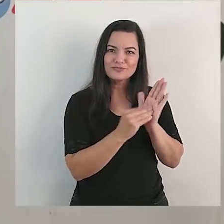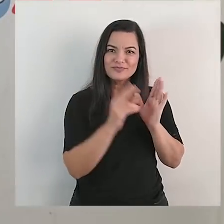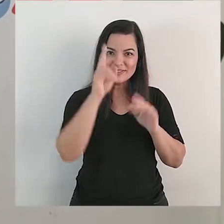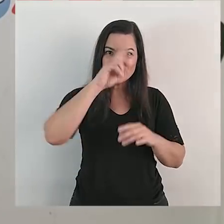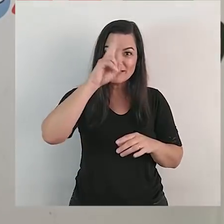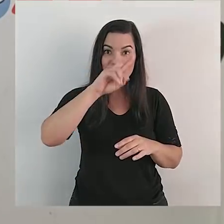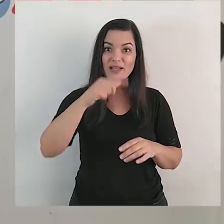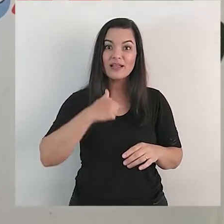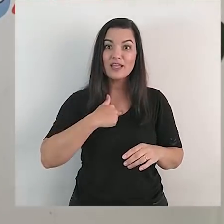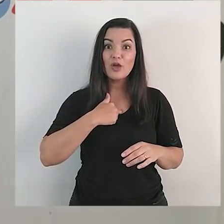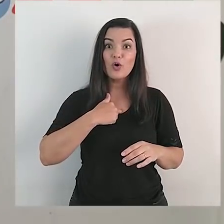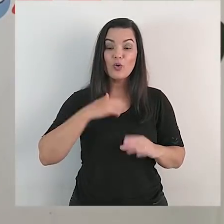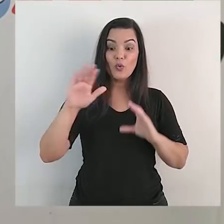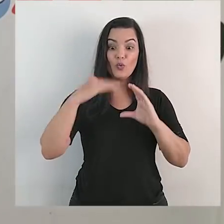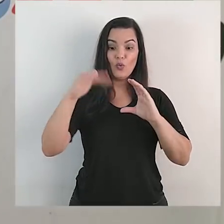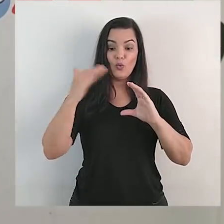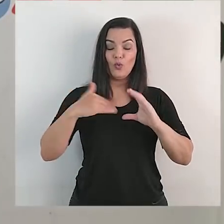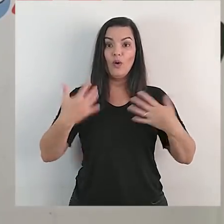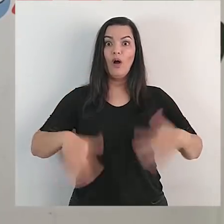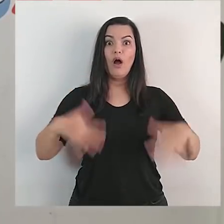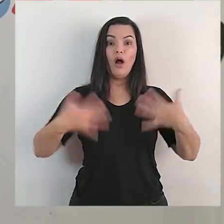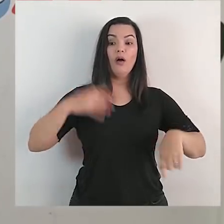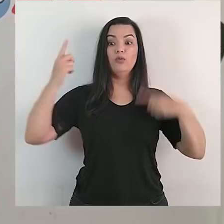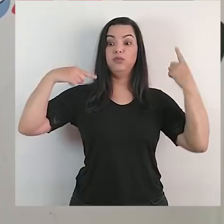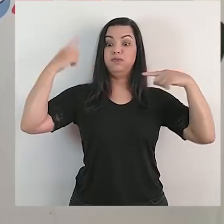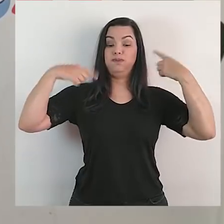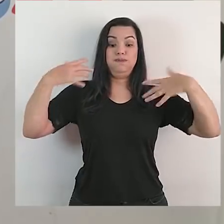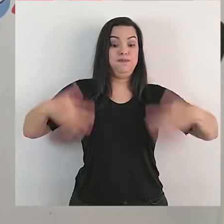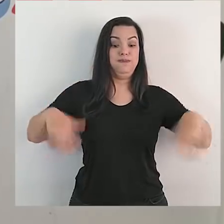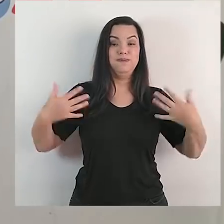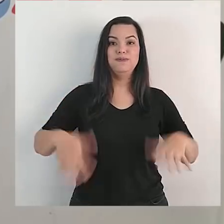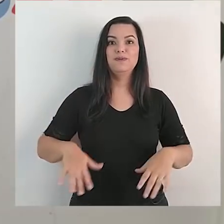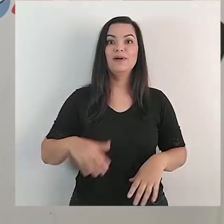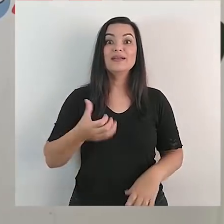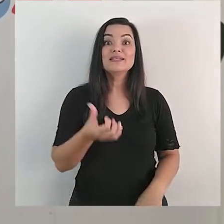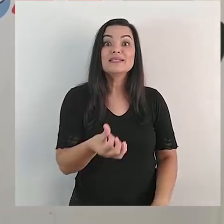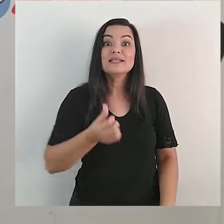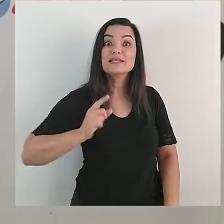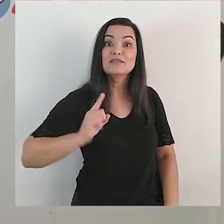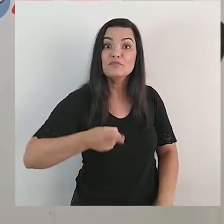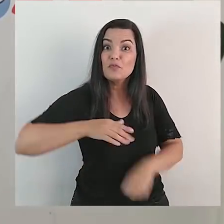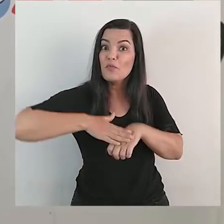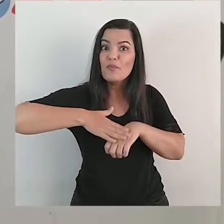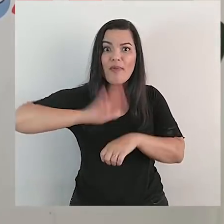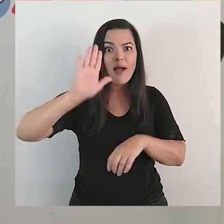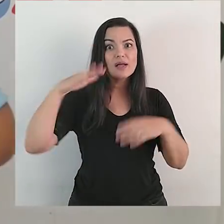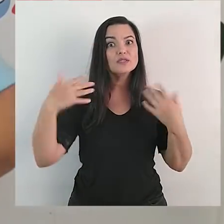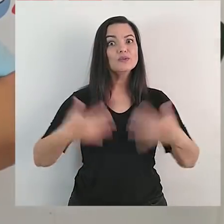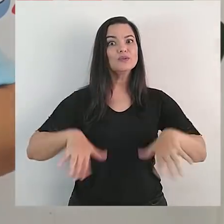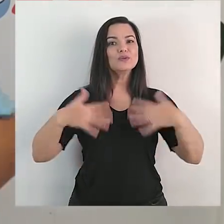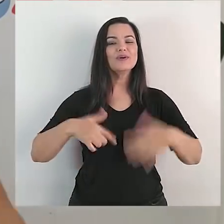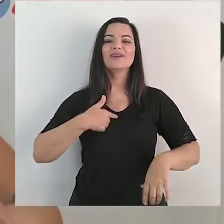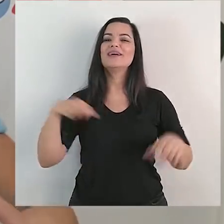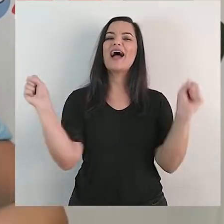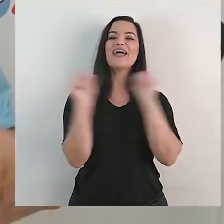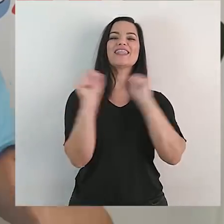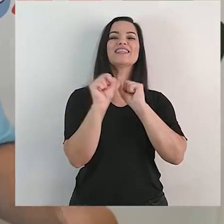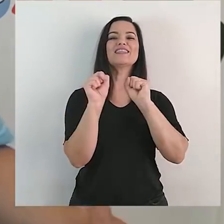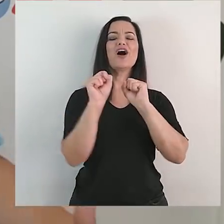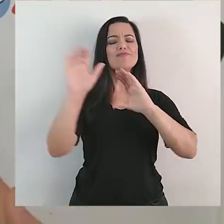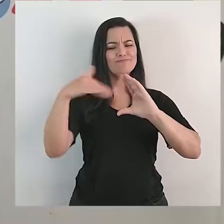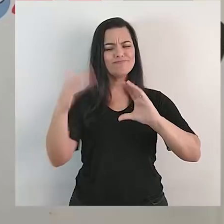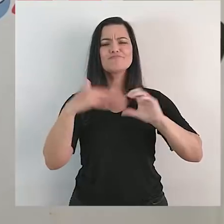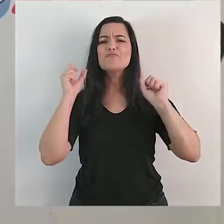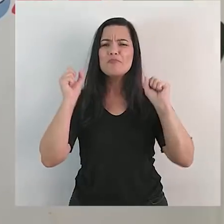Vocês deixaram a Pro maluquinha. Foram mais de 6.000 contribuições e eu adoro.